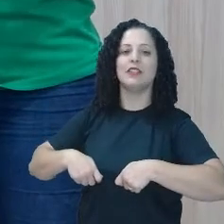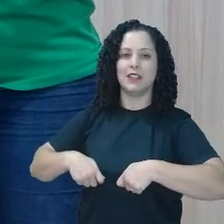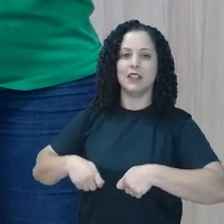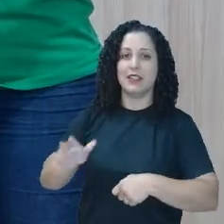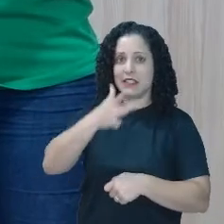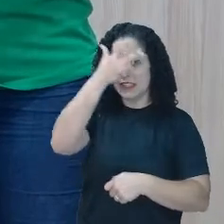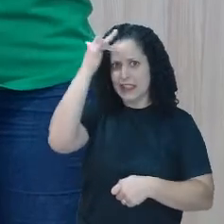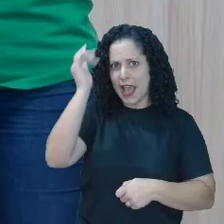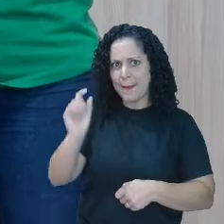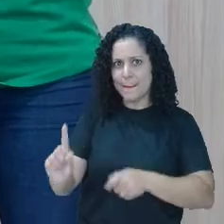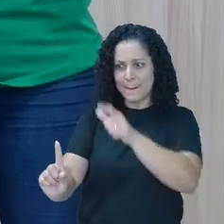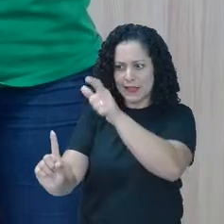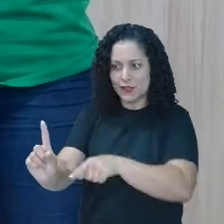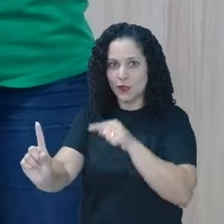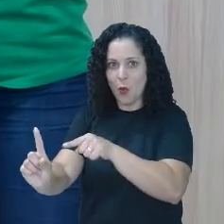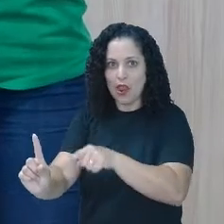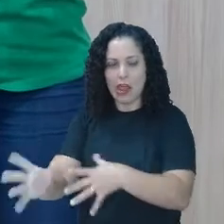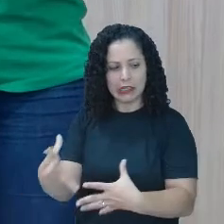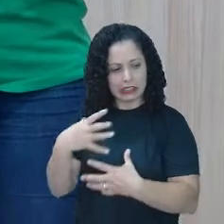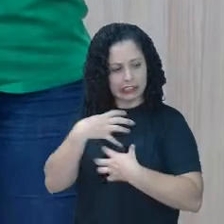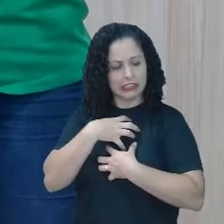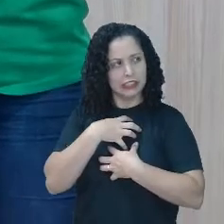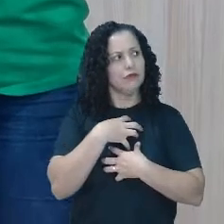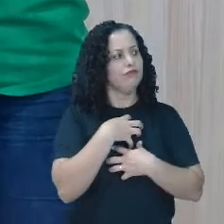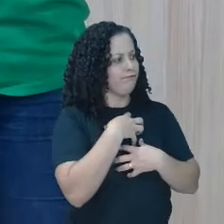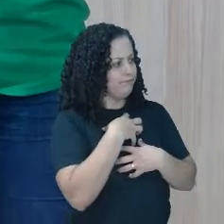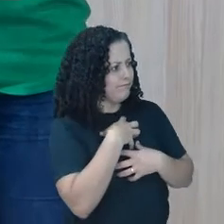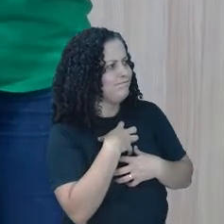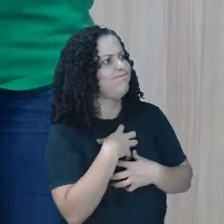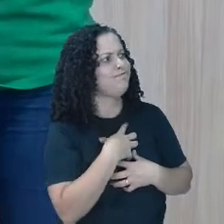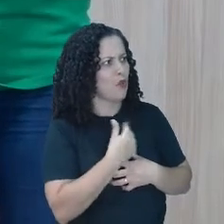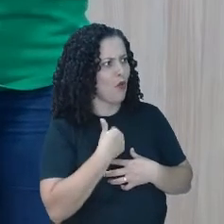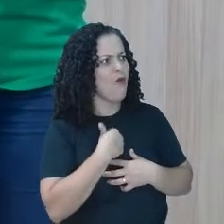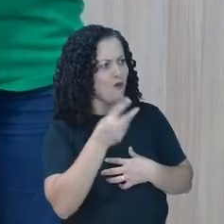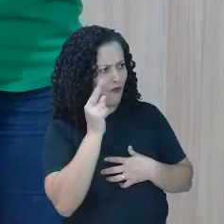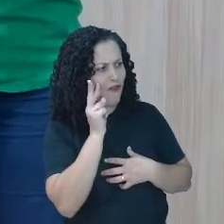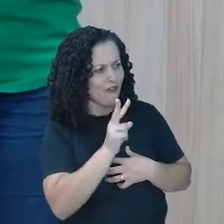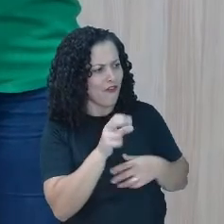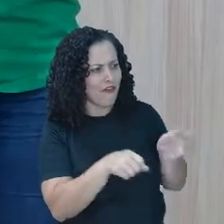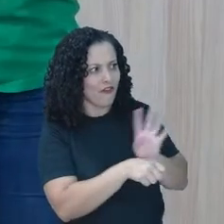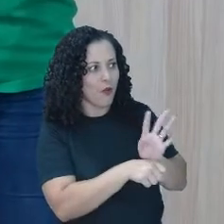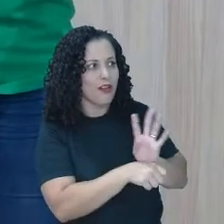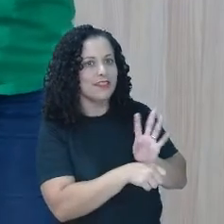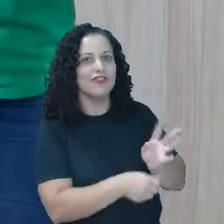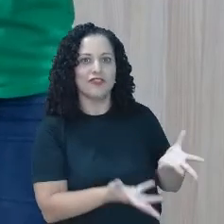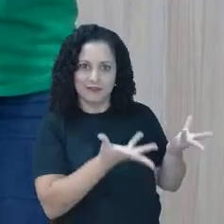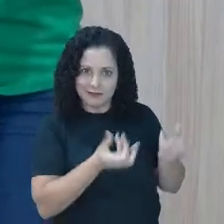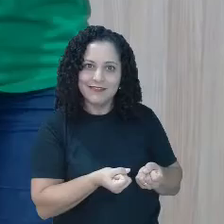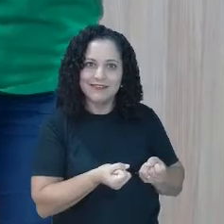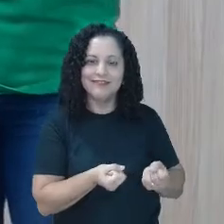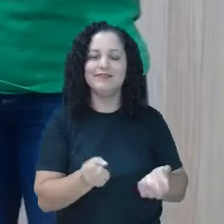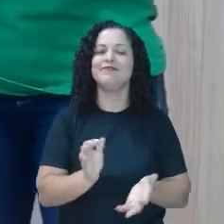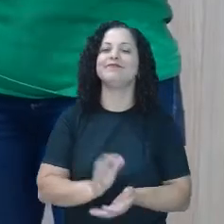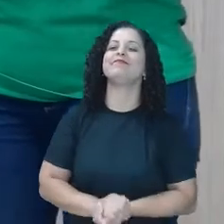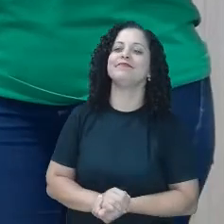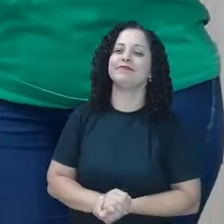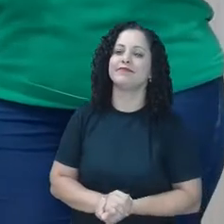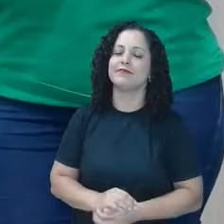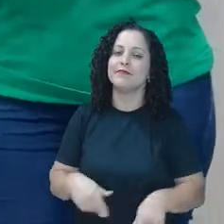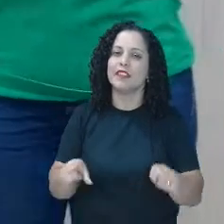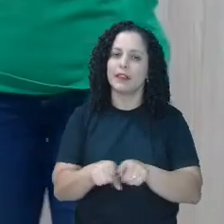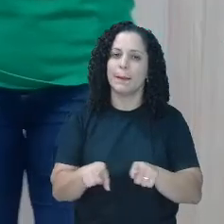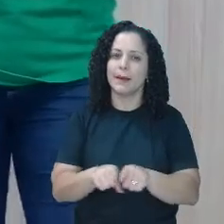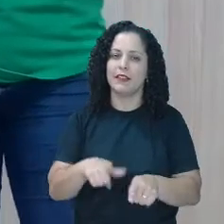fica querendo assistir aquele filme, né? Com vontade de assistir, tá certo? E também tem